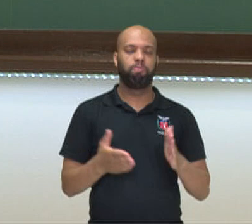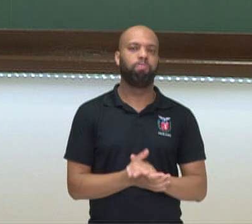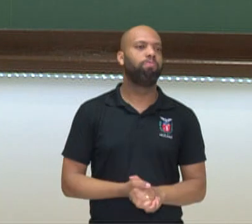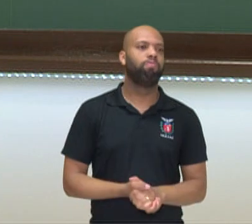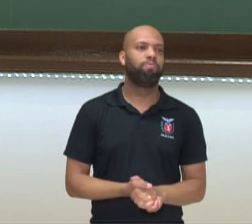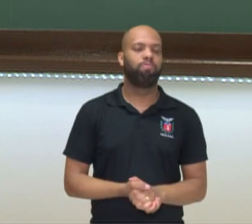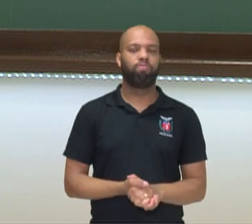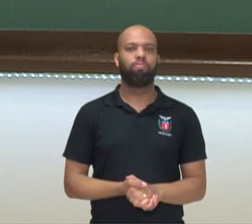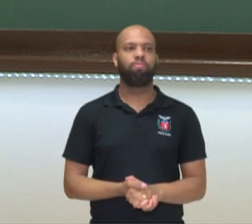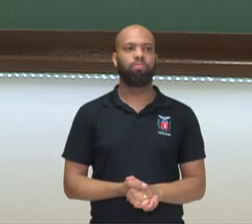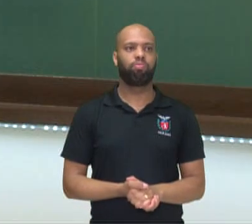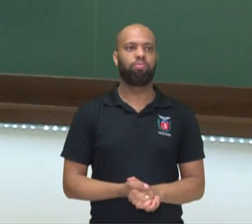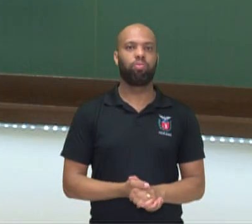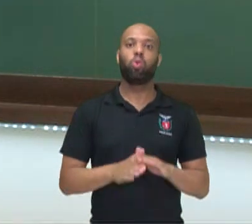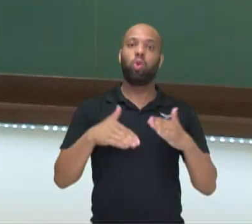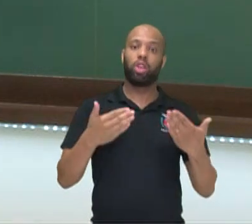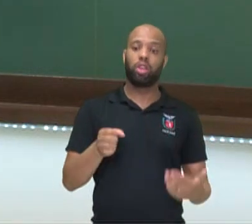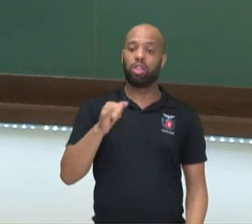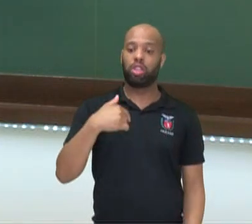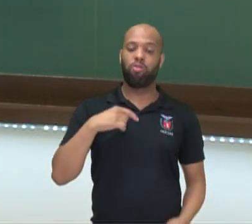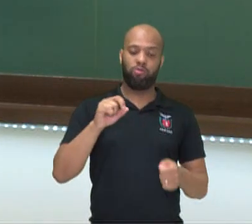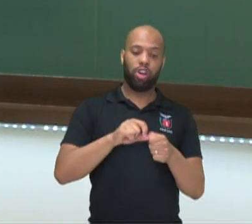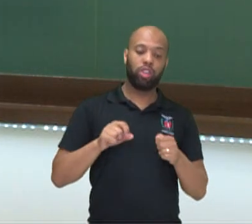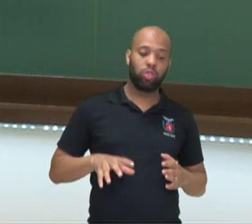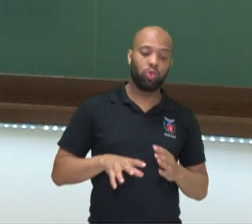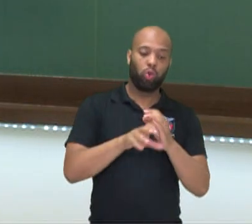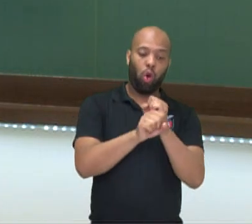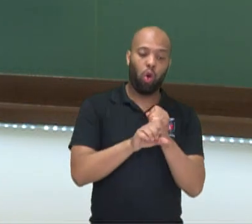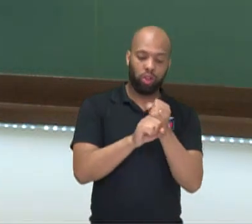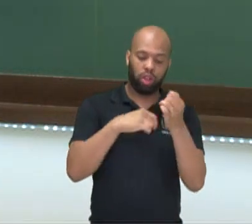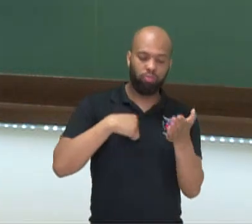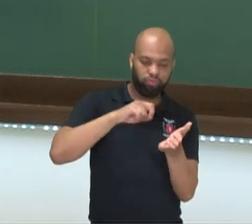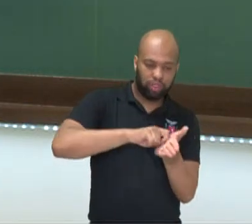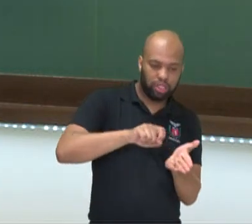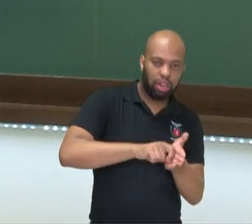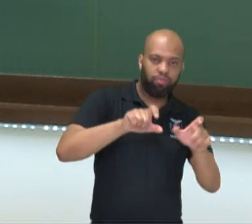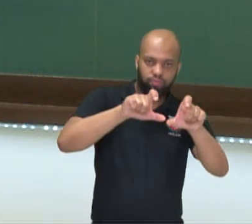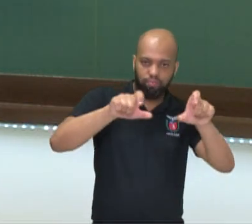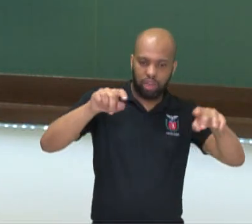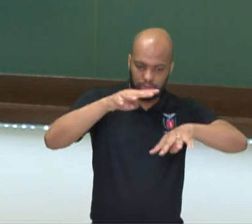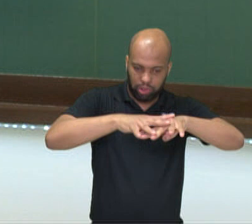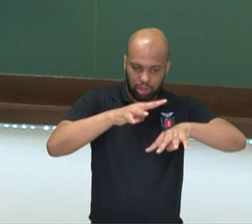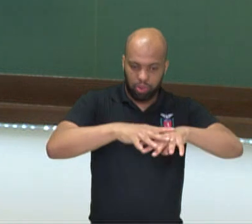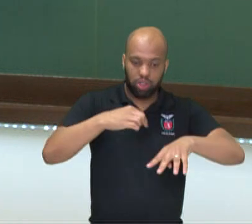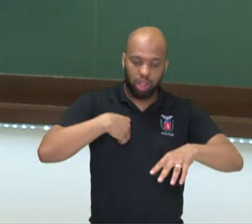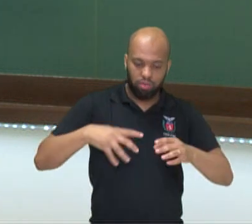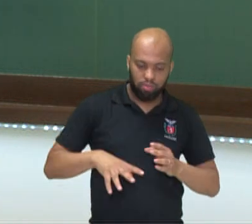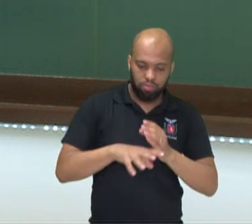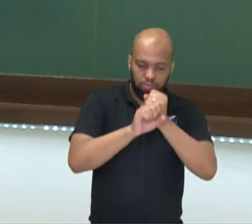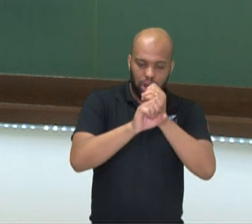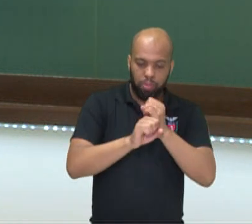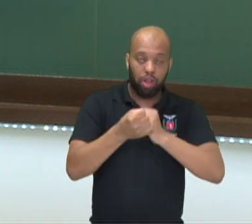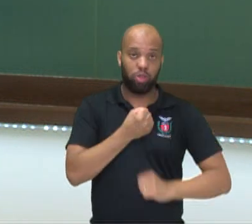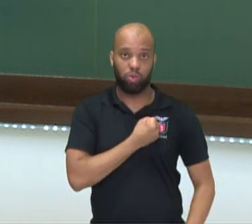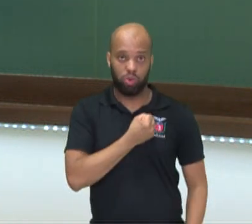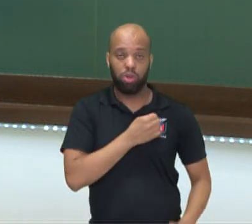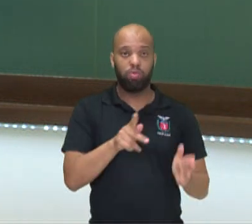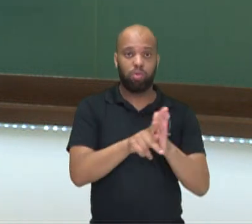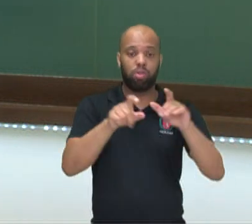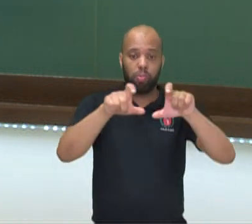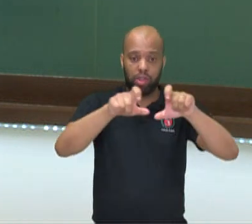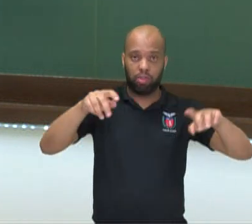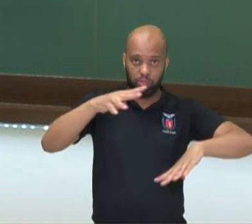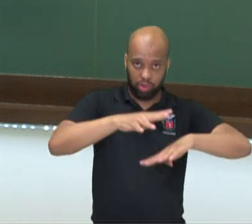Quando eu faço a conta, quando eu escrevo uma expressão algébrica eu calculo o valor numérico dessa expressão